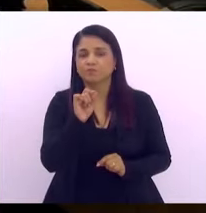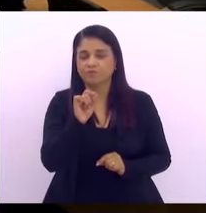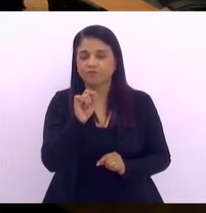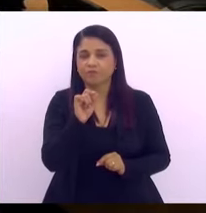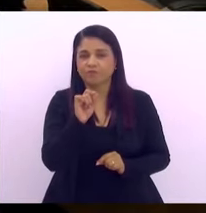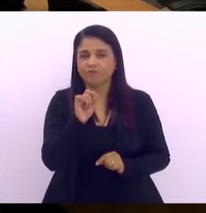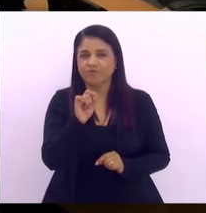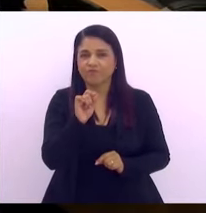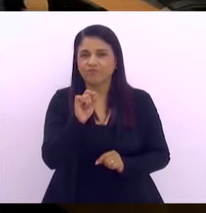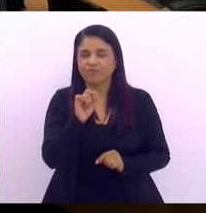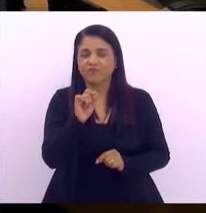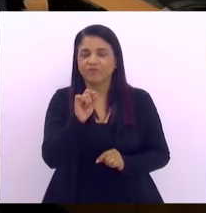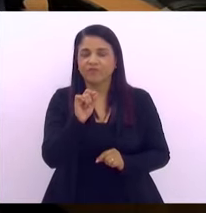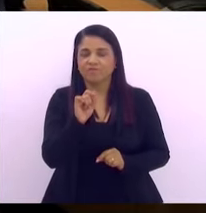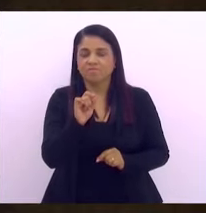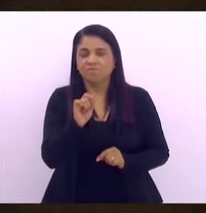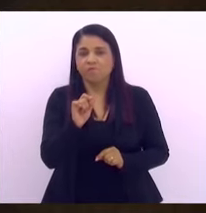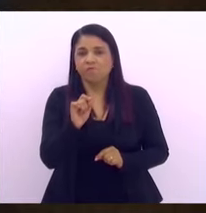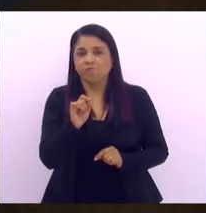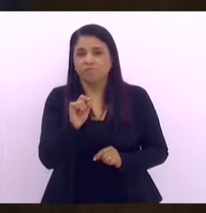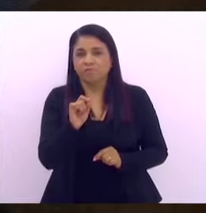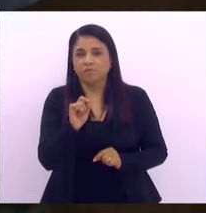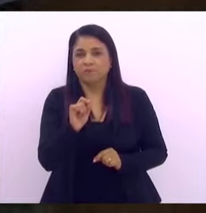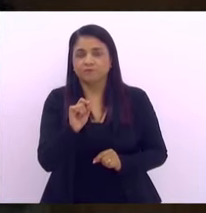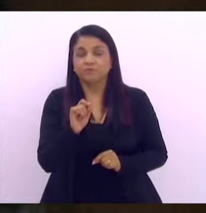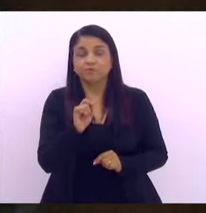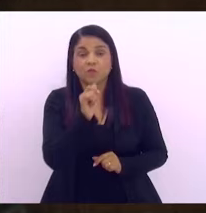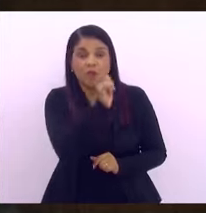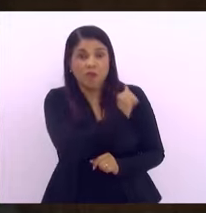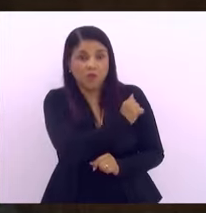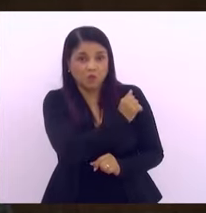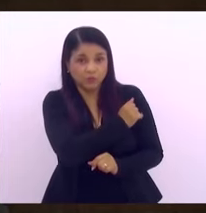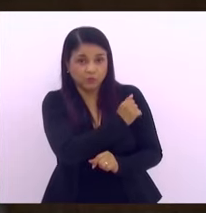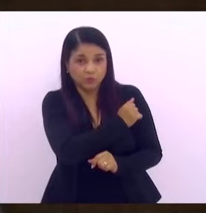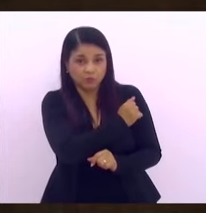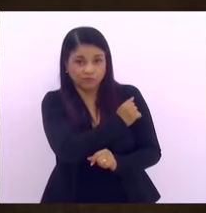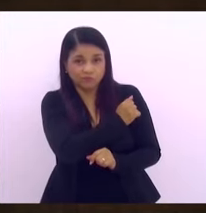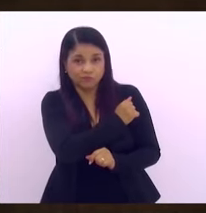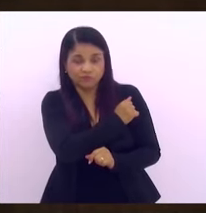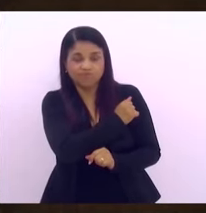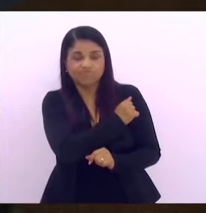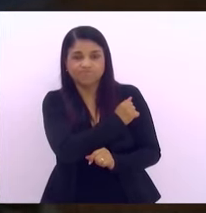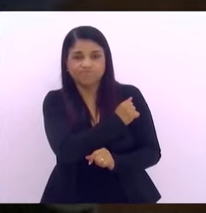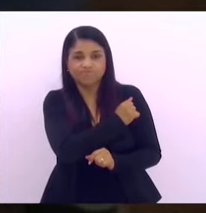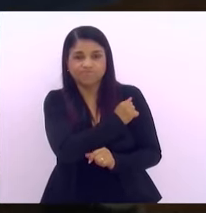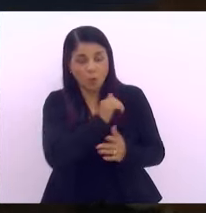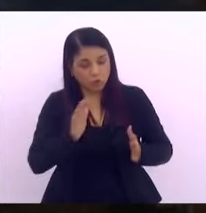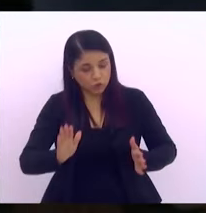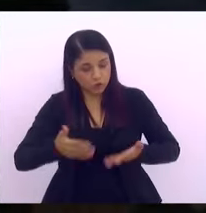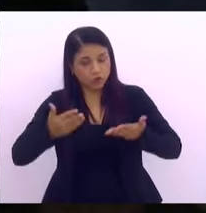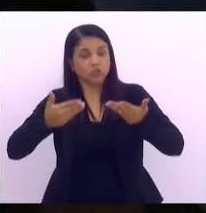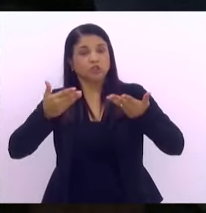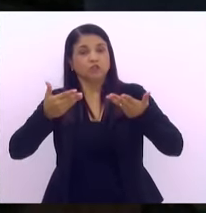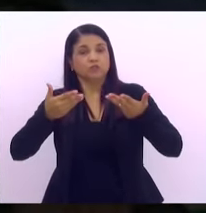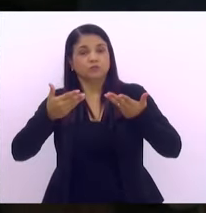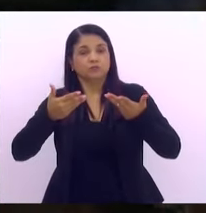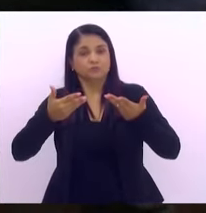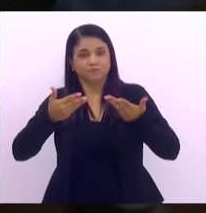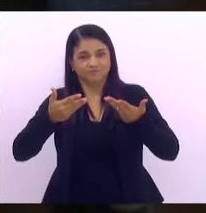além de fazer que os alunos tenham mais um estímulo para